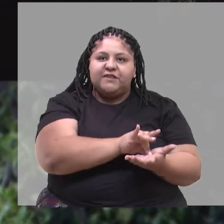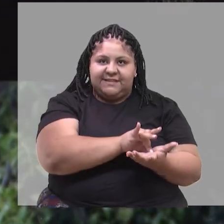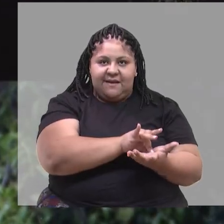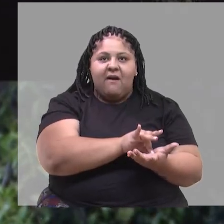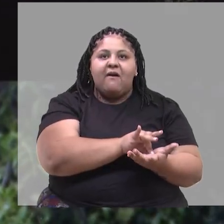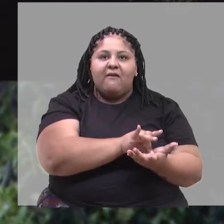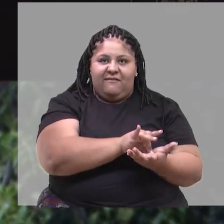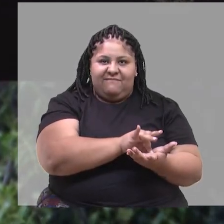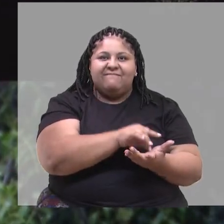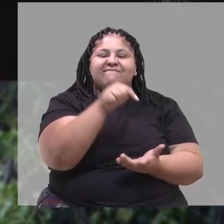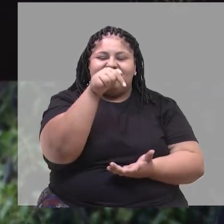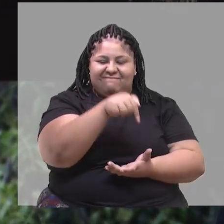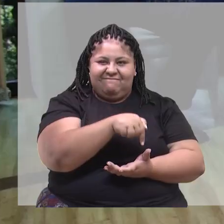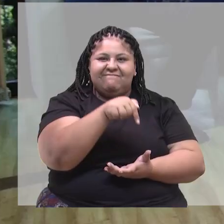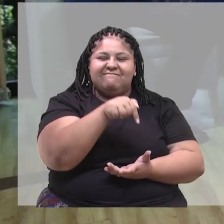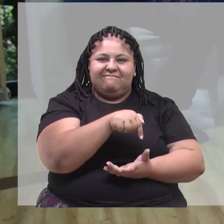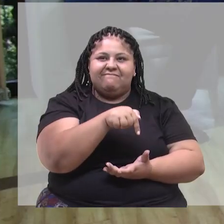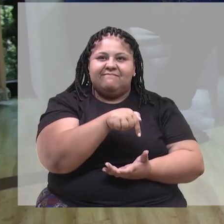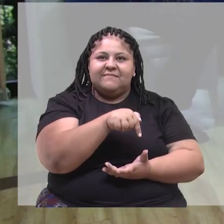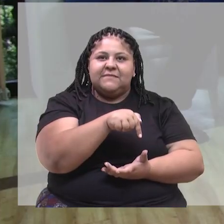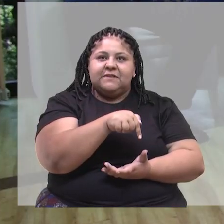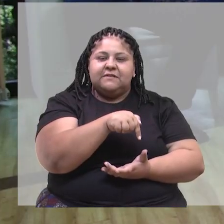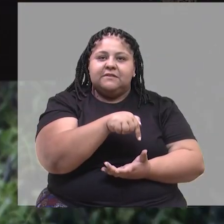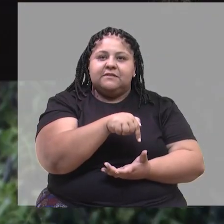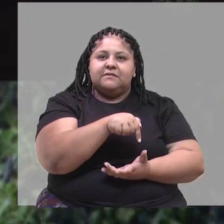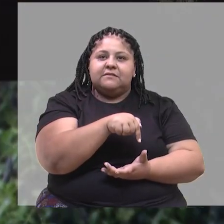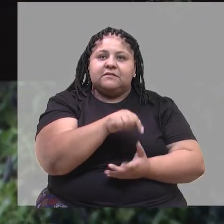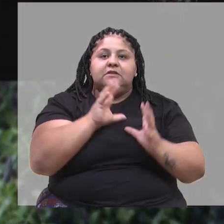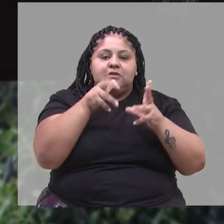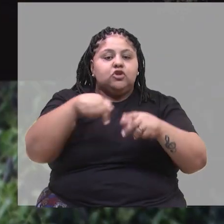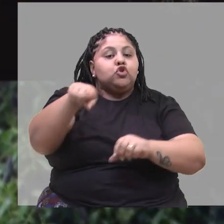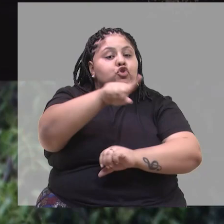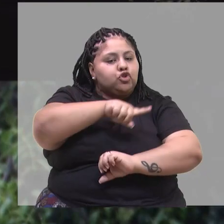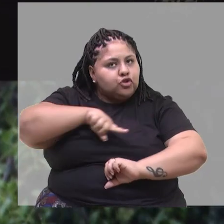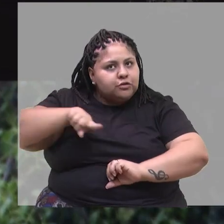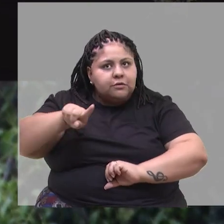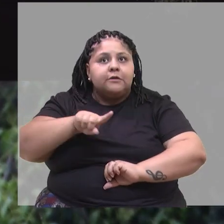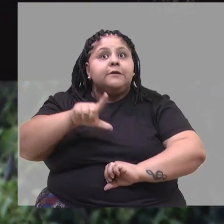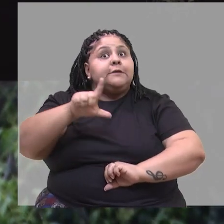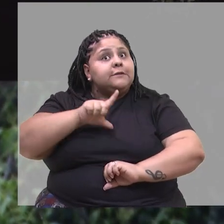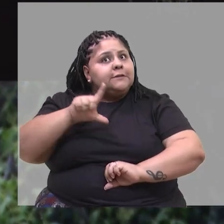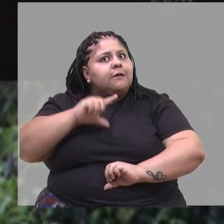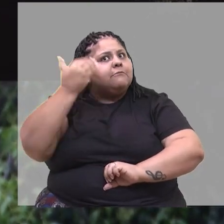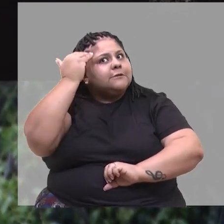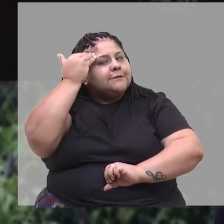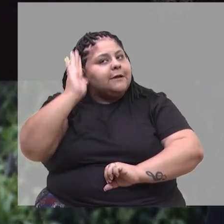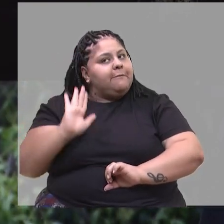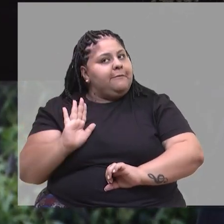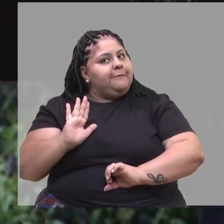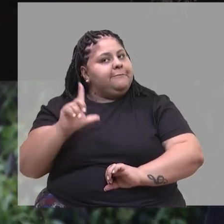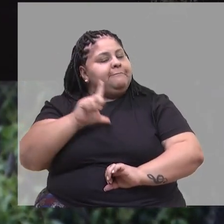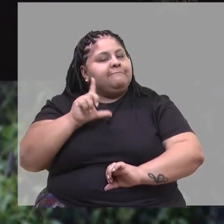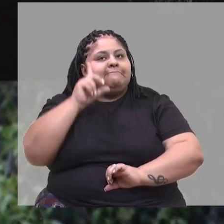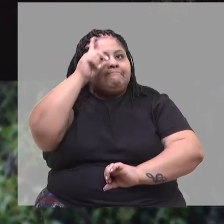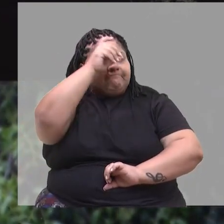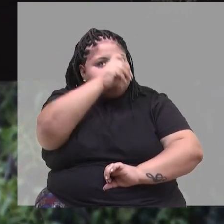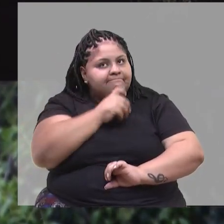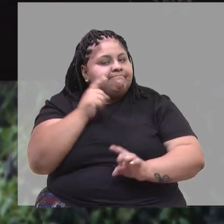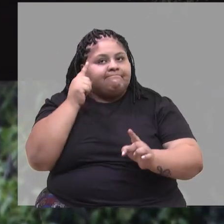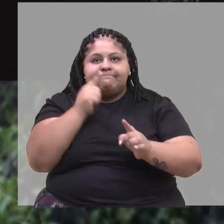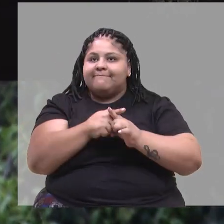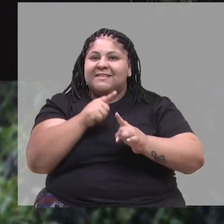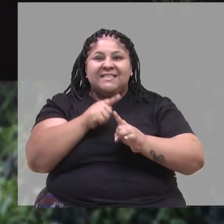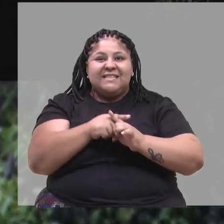legítima via oficial, né? A gente, todos nós deveríamos saber, mas a gente tem dificuldade